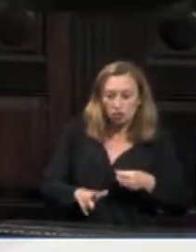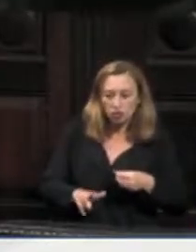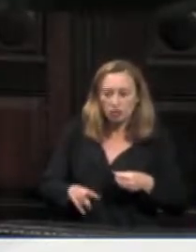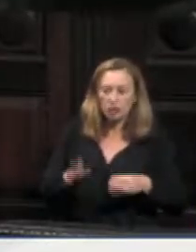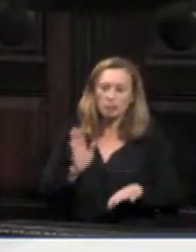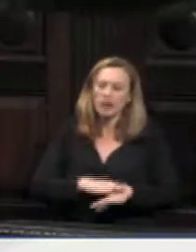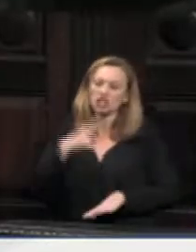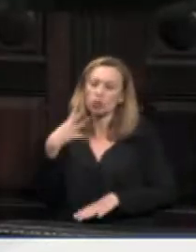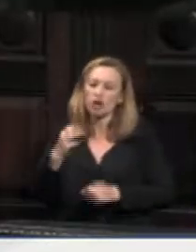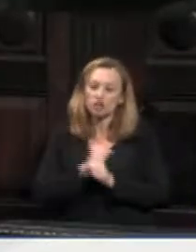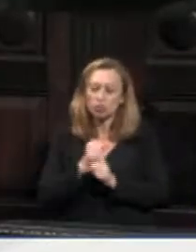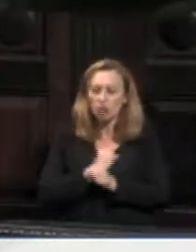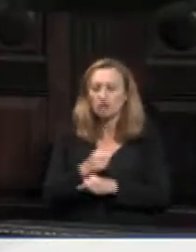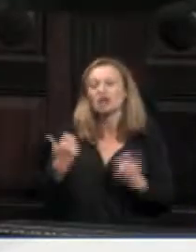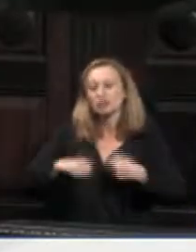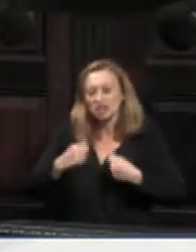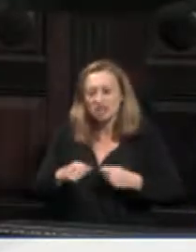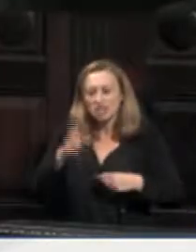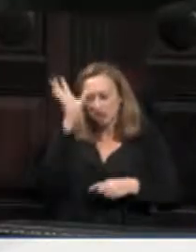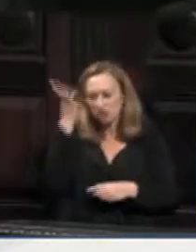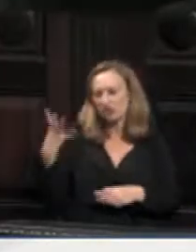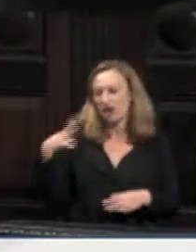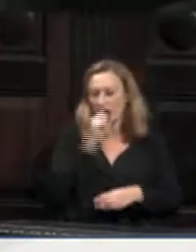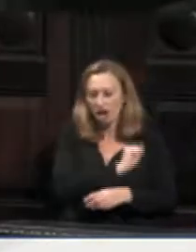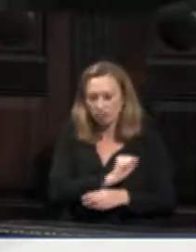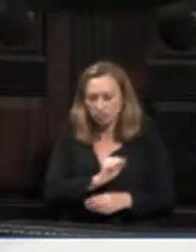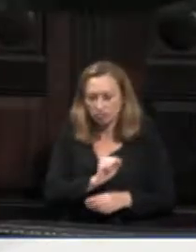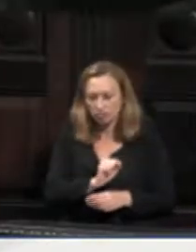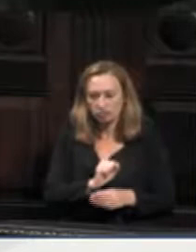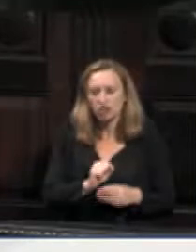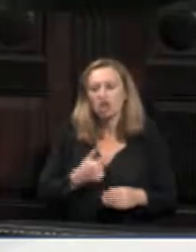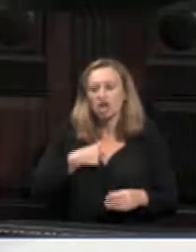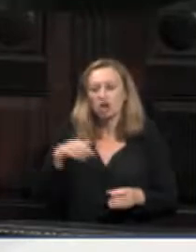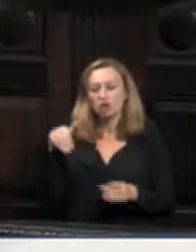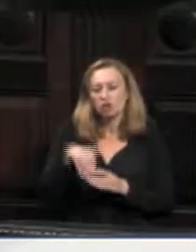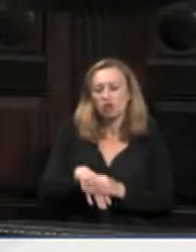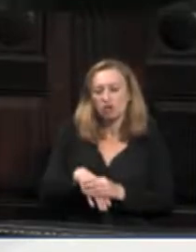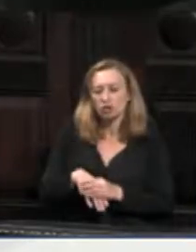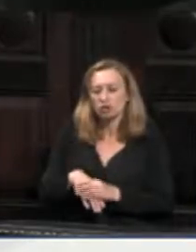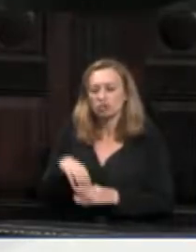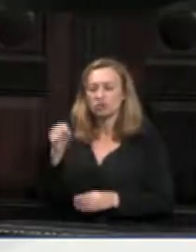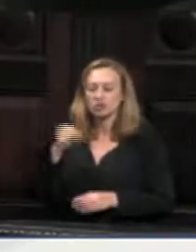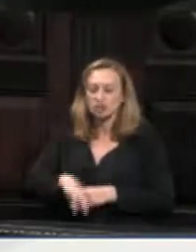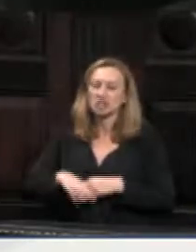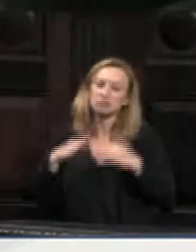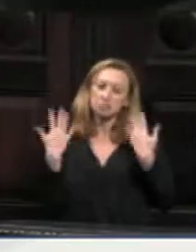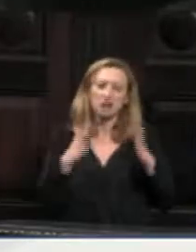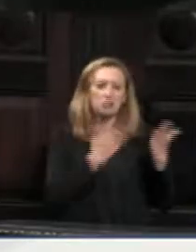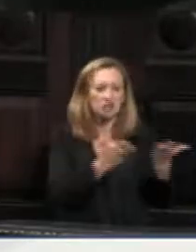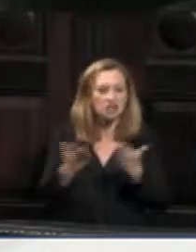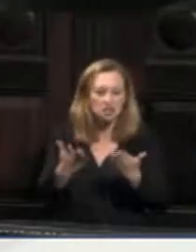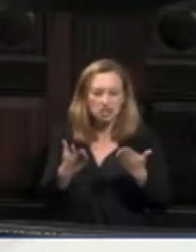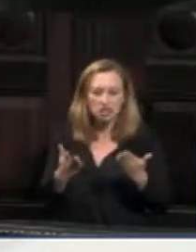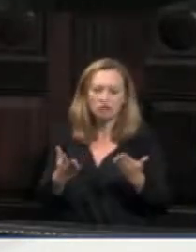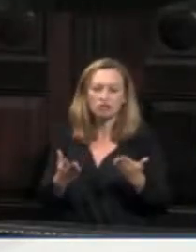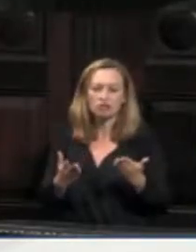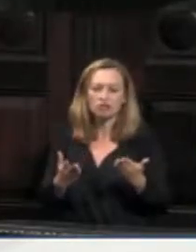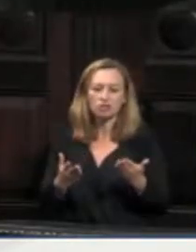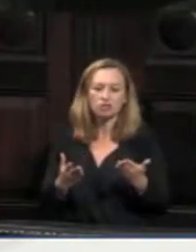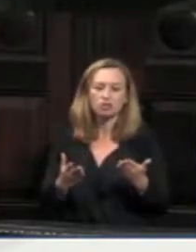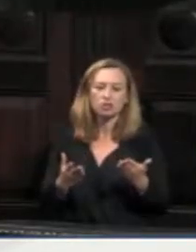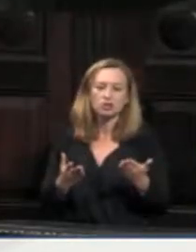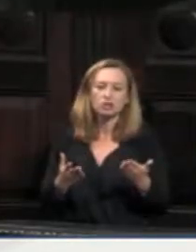anos. É preciso tomar uma providência e decidir as coisas. Eu voto e aplaudo o parecer